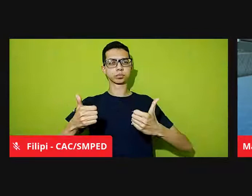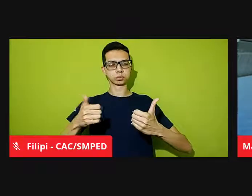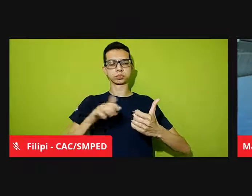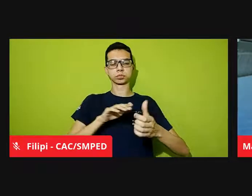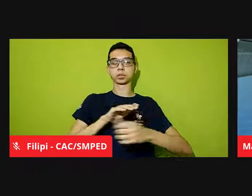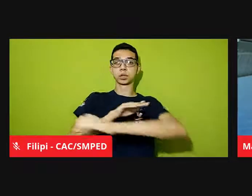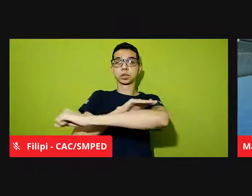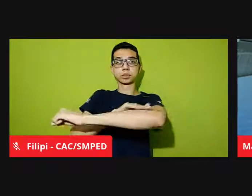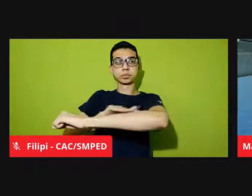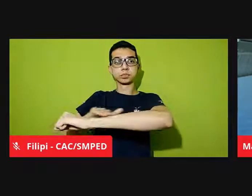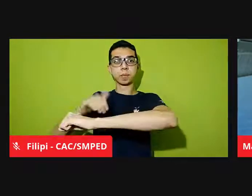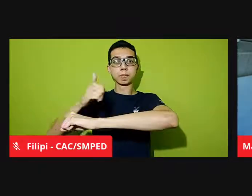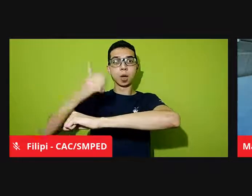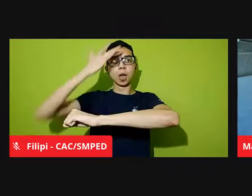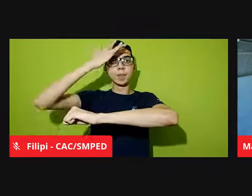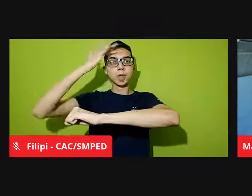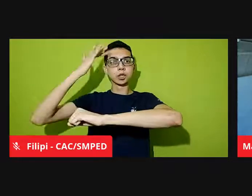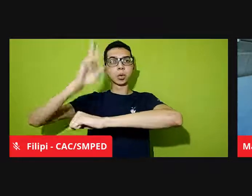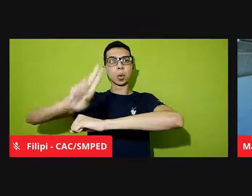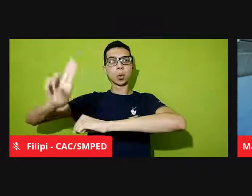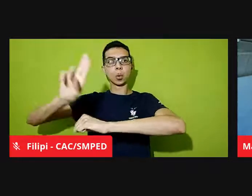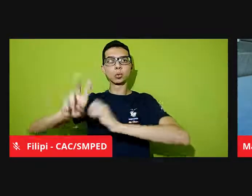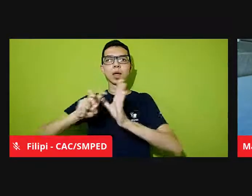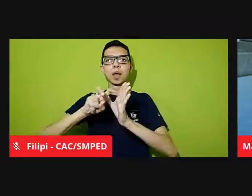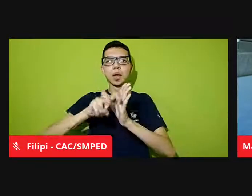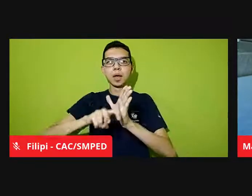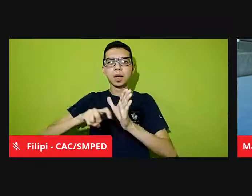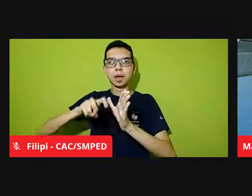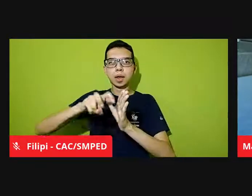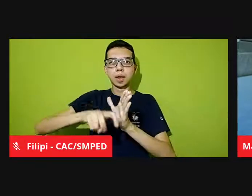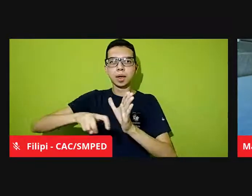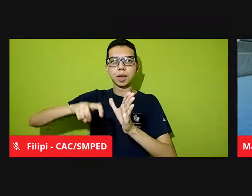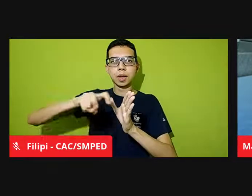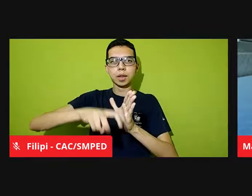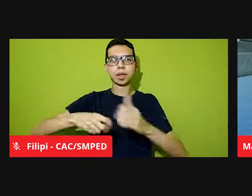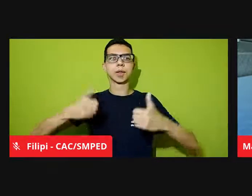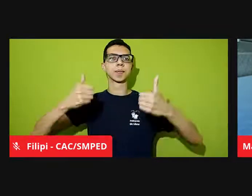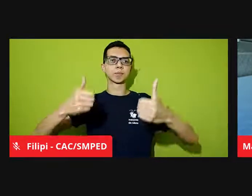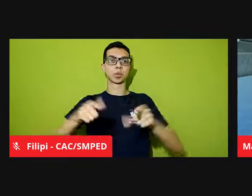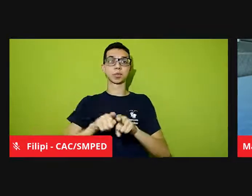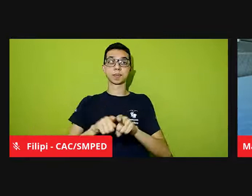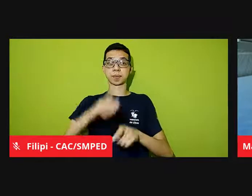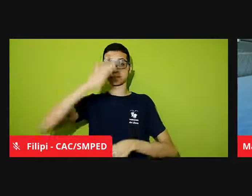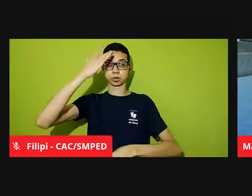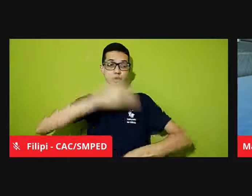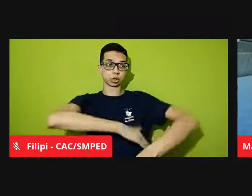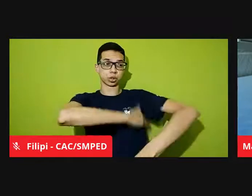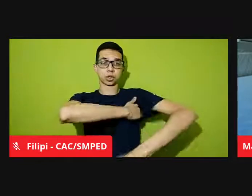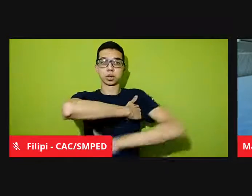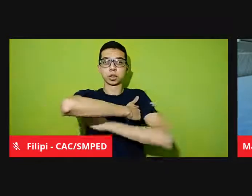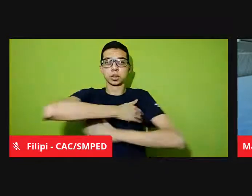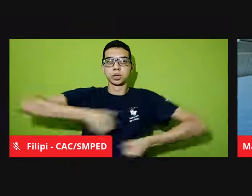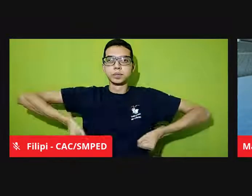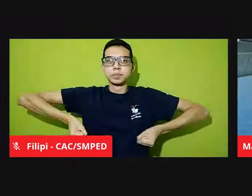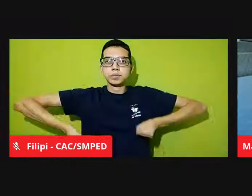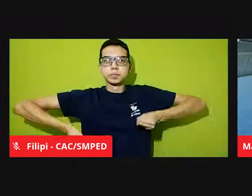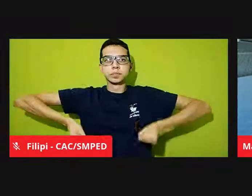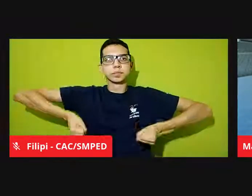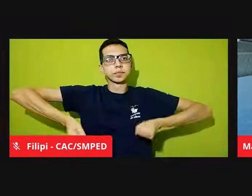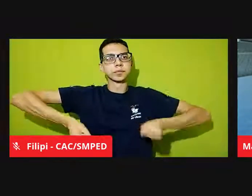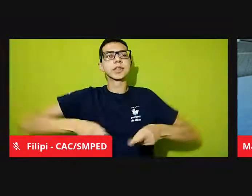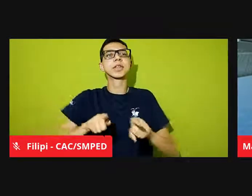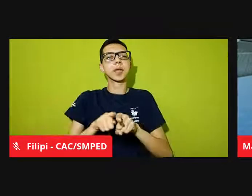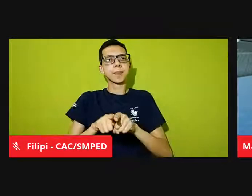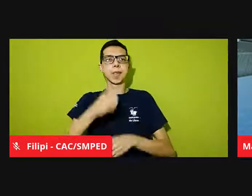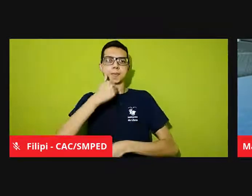de rodas, uma muleta, um andador, mas também é bom para a mãe que está empurrando o carrinho do bebê, para uma pessoa que está usando